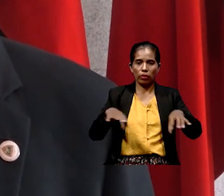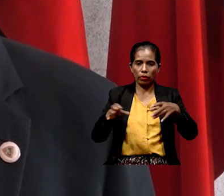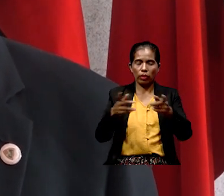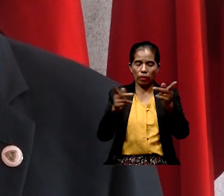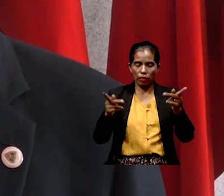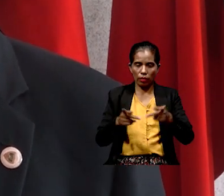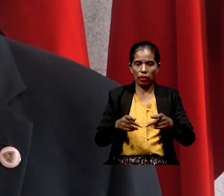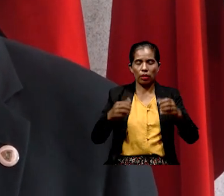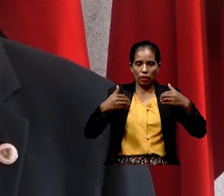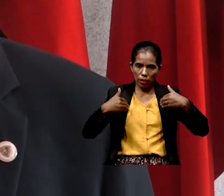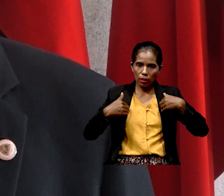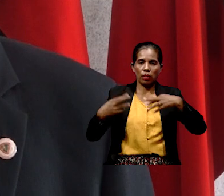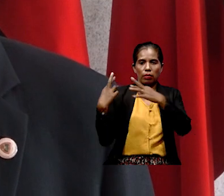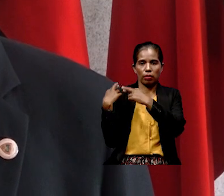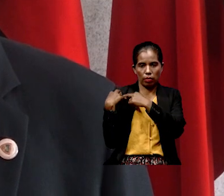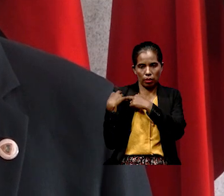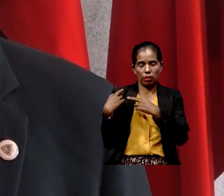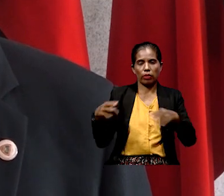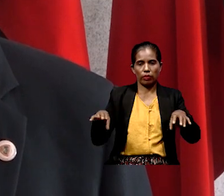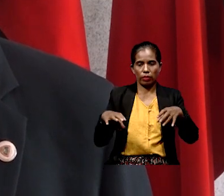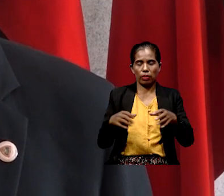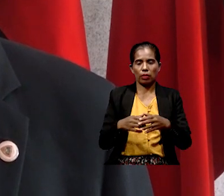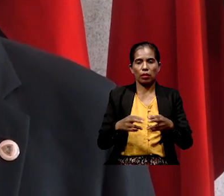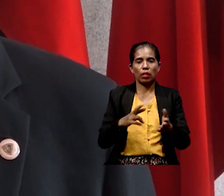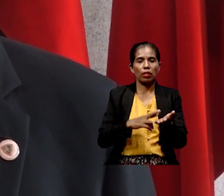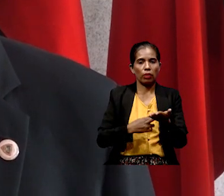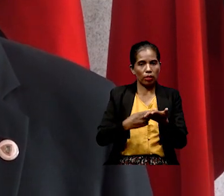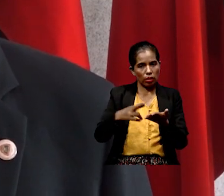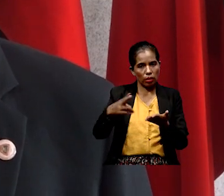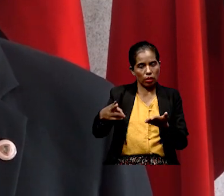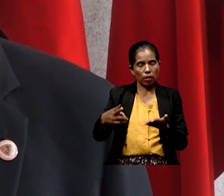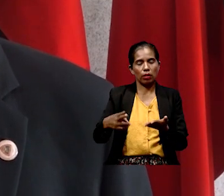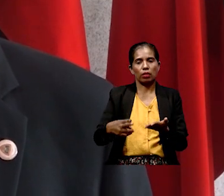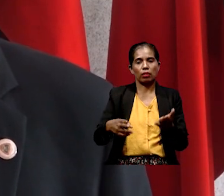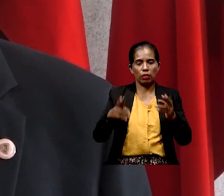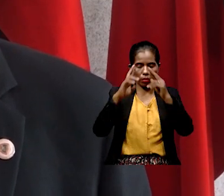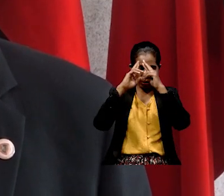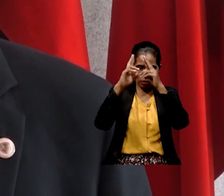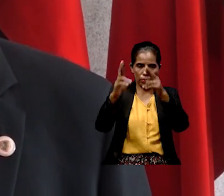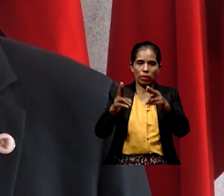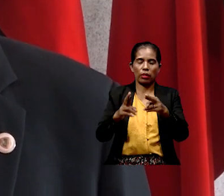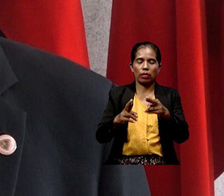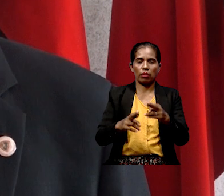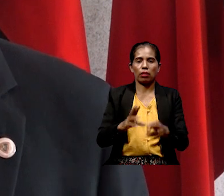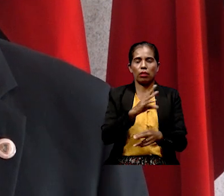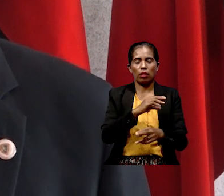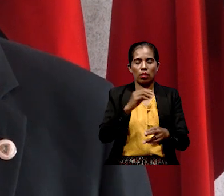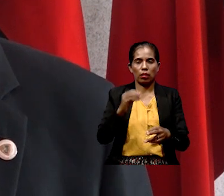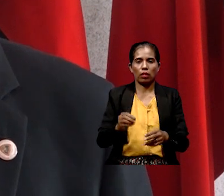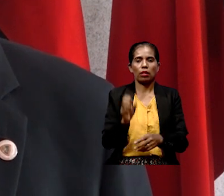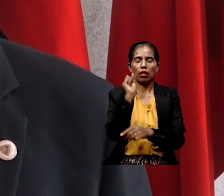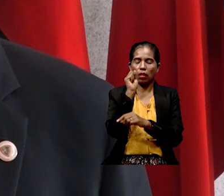ho responsabilidade. Honestidade, isenção, zelo, pois hakruk